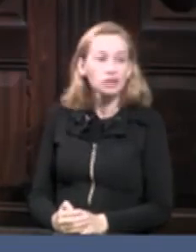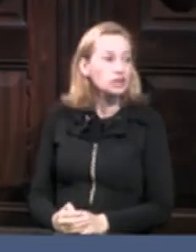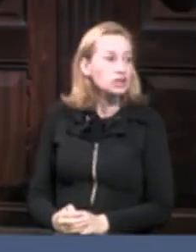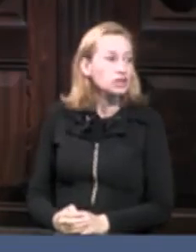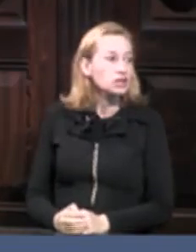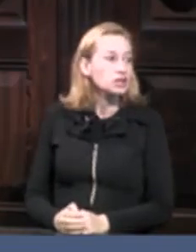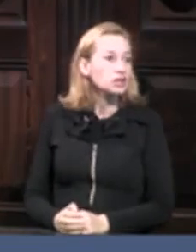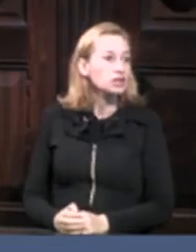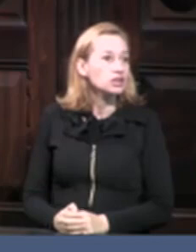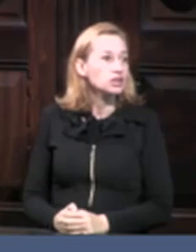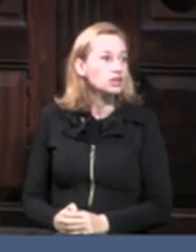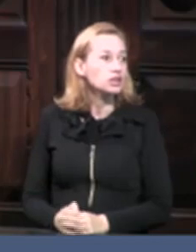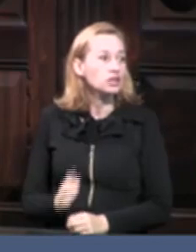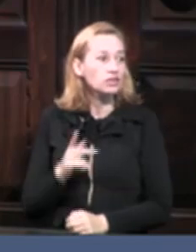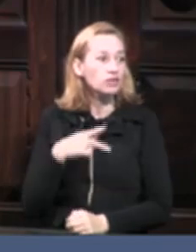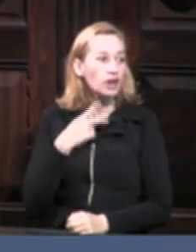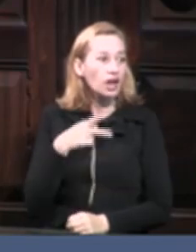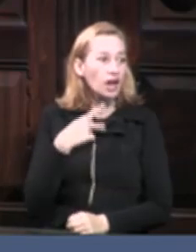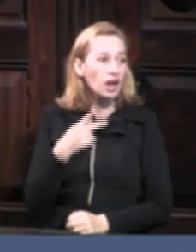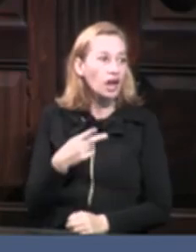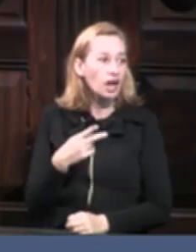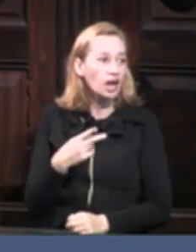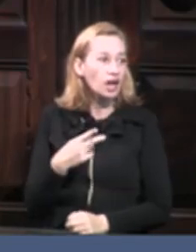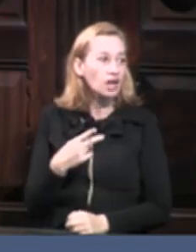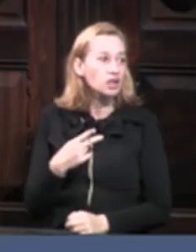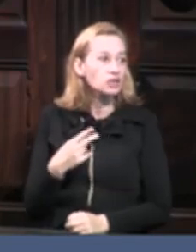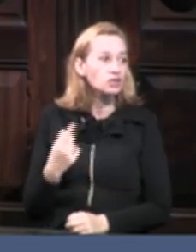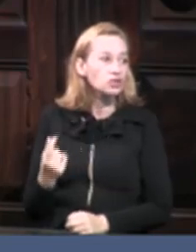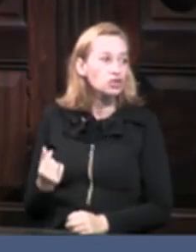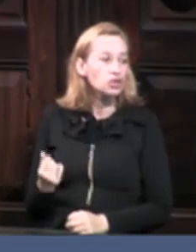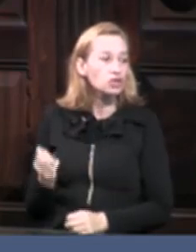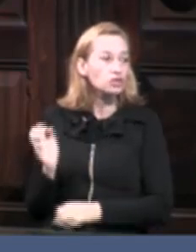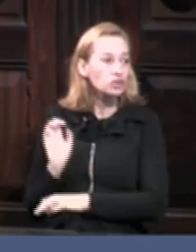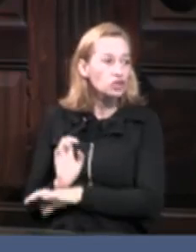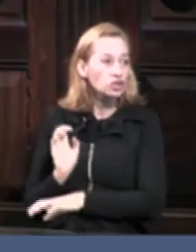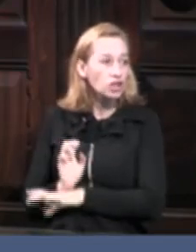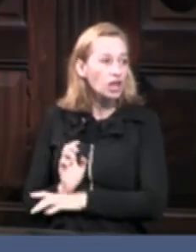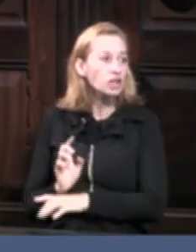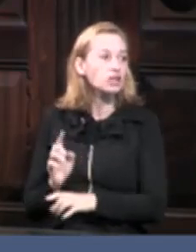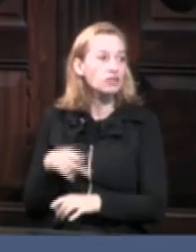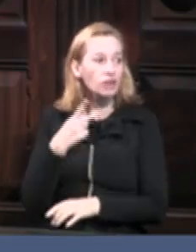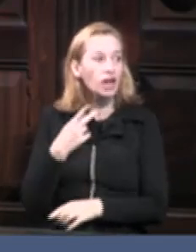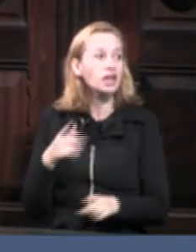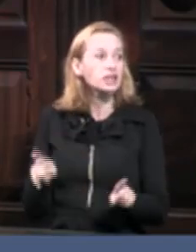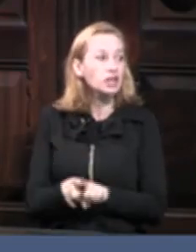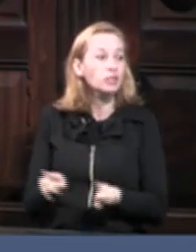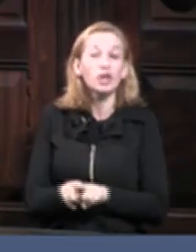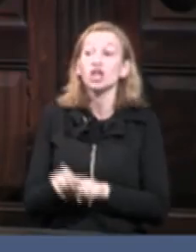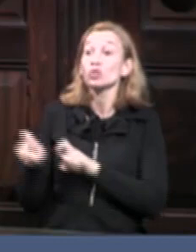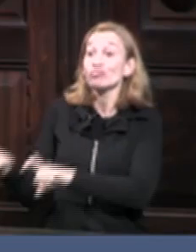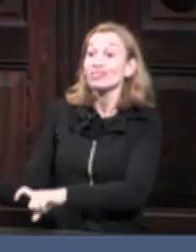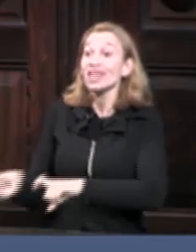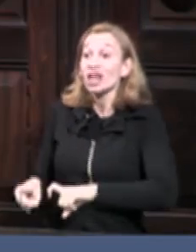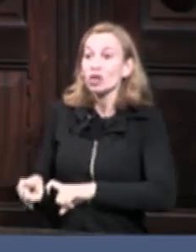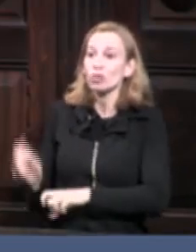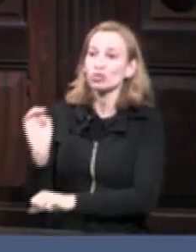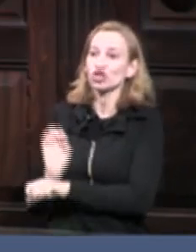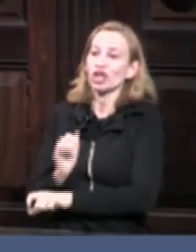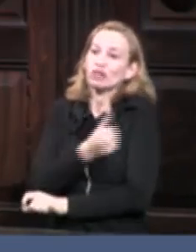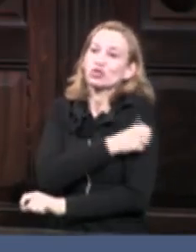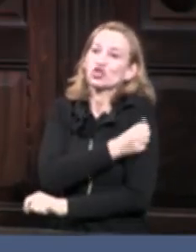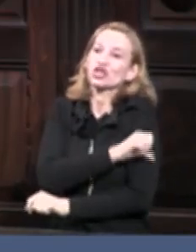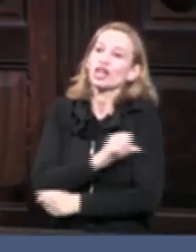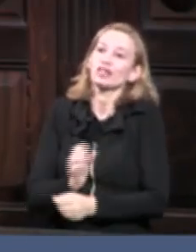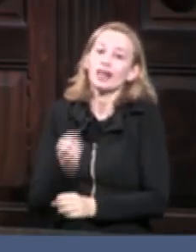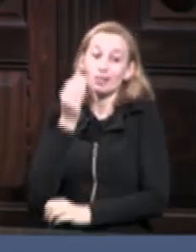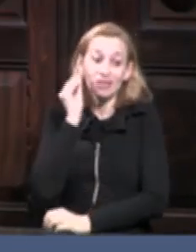nossa lei, que limita os gastos do Estado com publicidade, para falar mais uma vez do interior, o interior do Estado do Rio